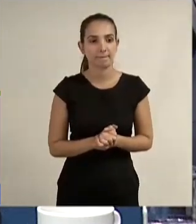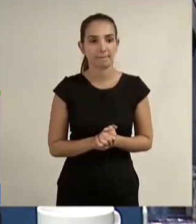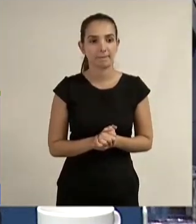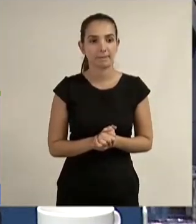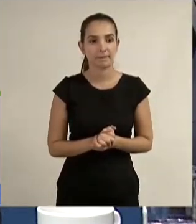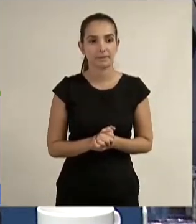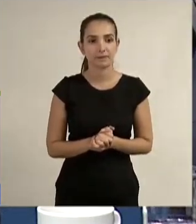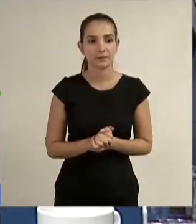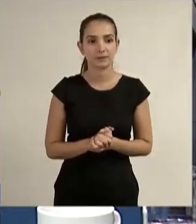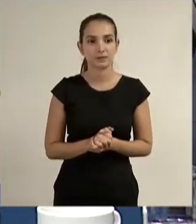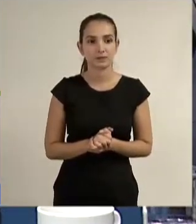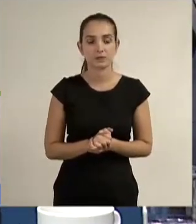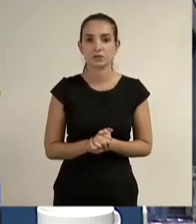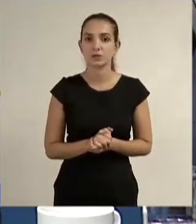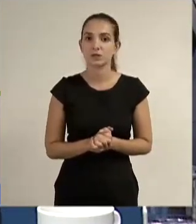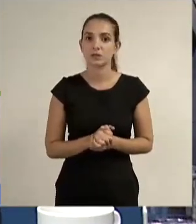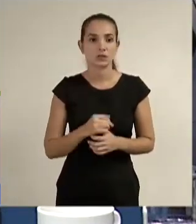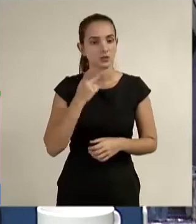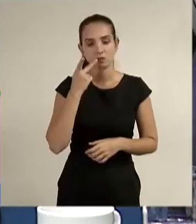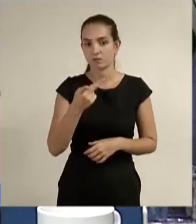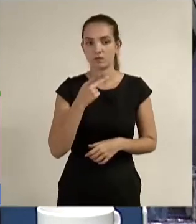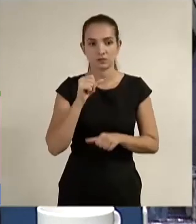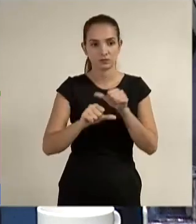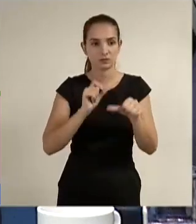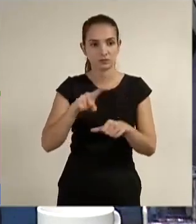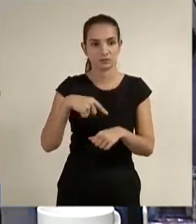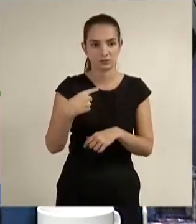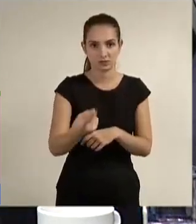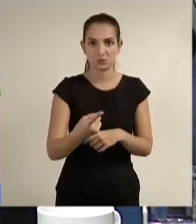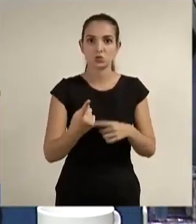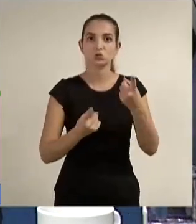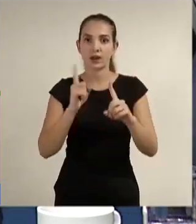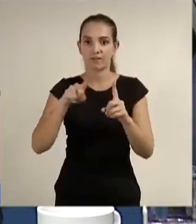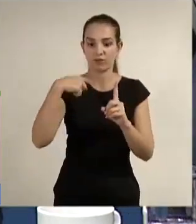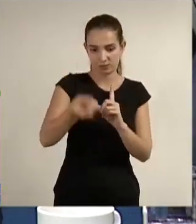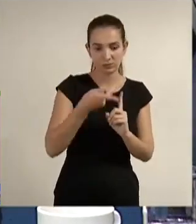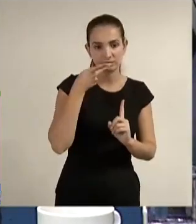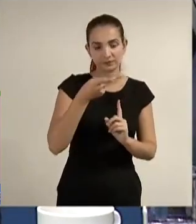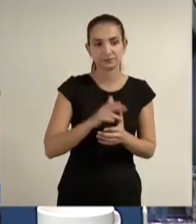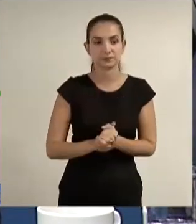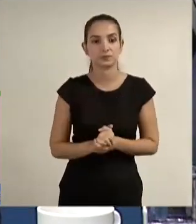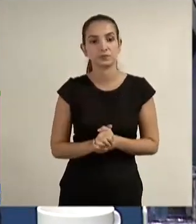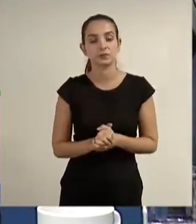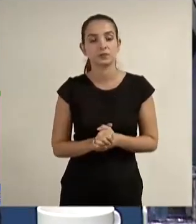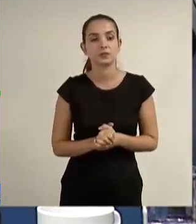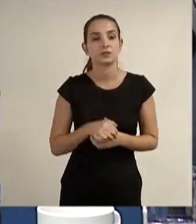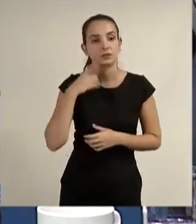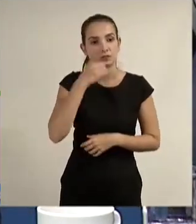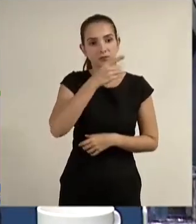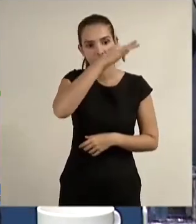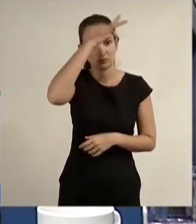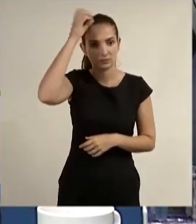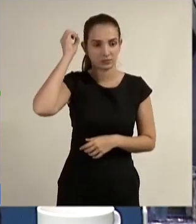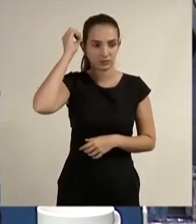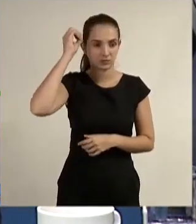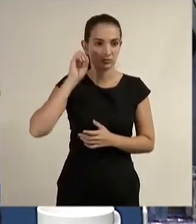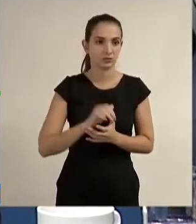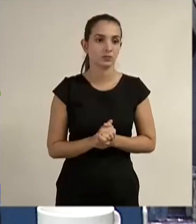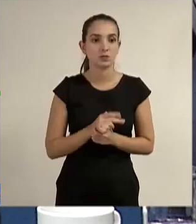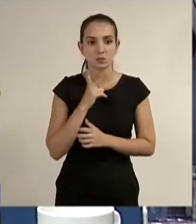Ok. Atendido o vosso pedido, transferido para após o Carnaval. Deputado Felipe Orro, com a